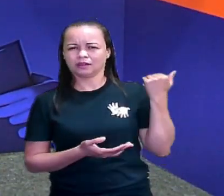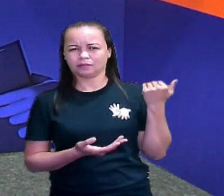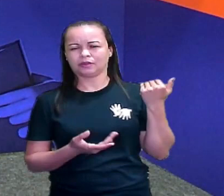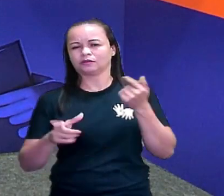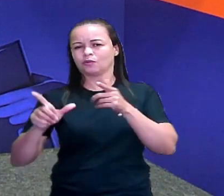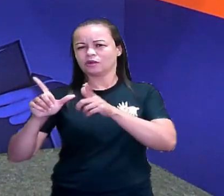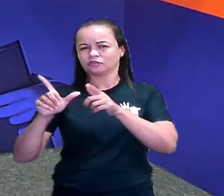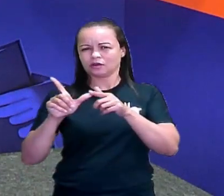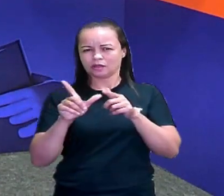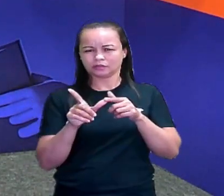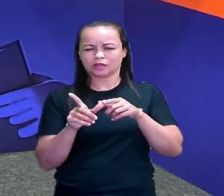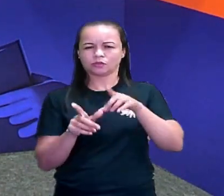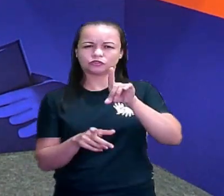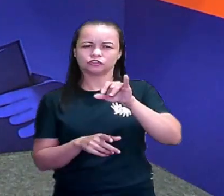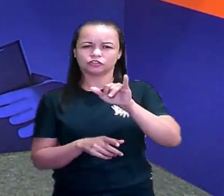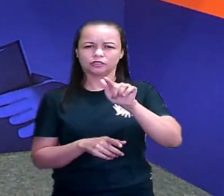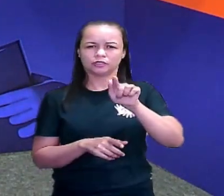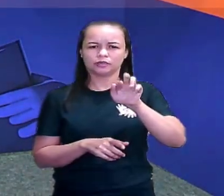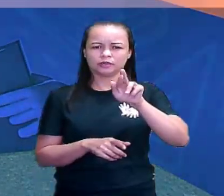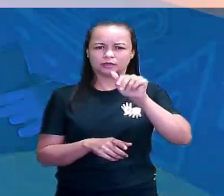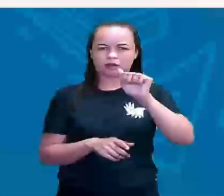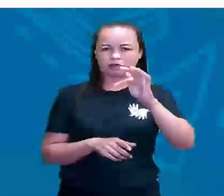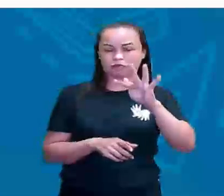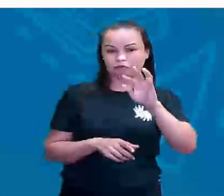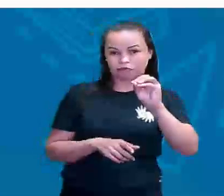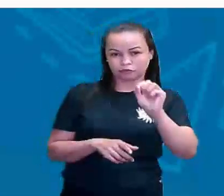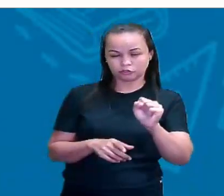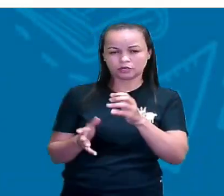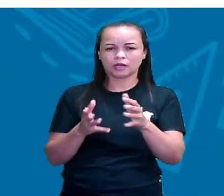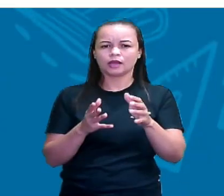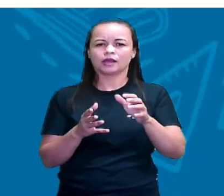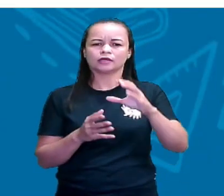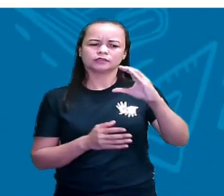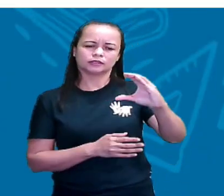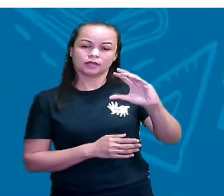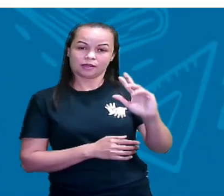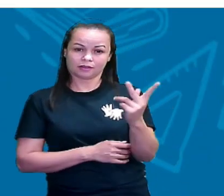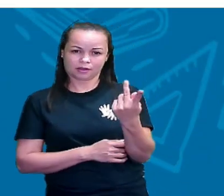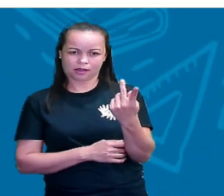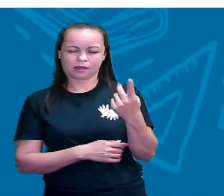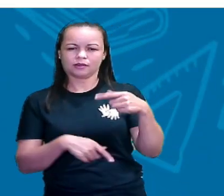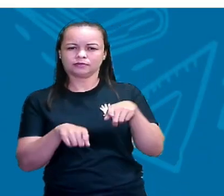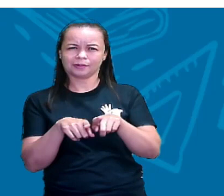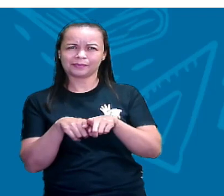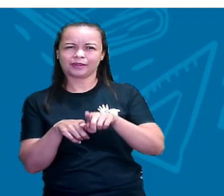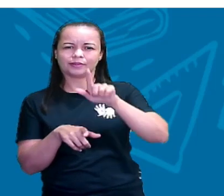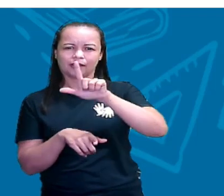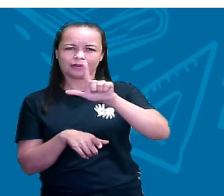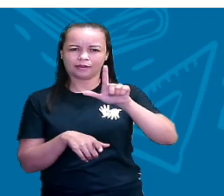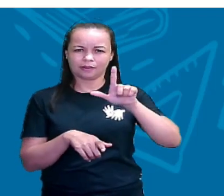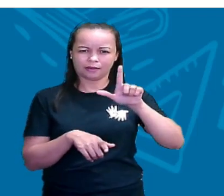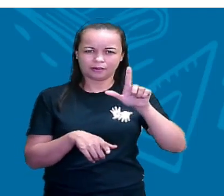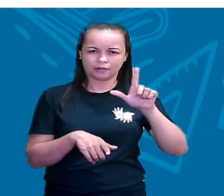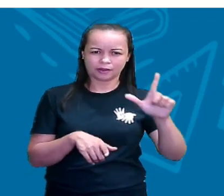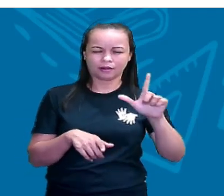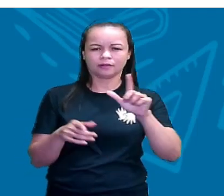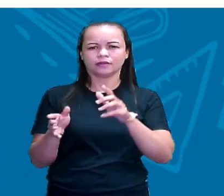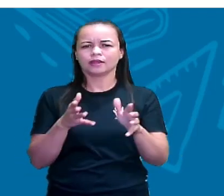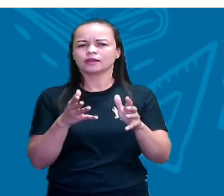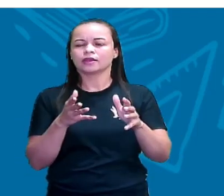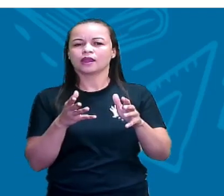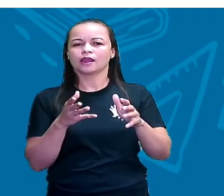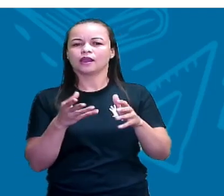letras, os dígrafos CH e LL eram letras do alfabeto de língua